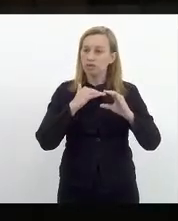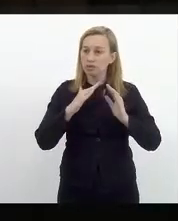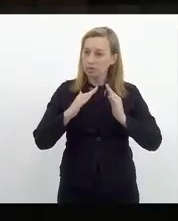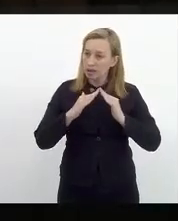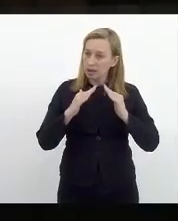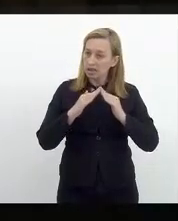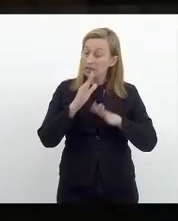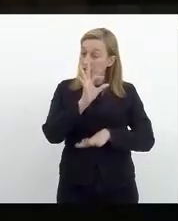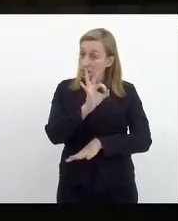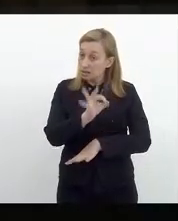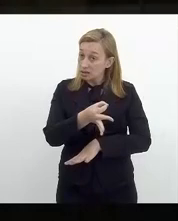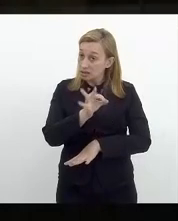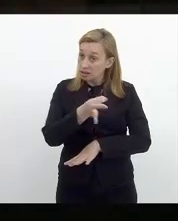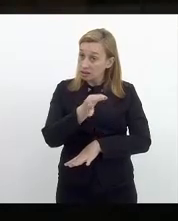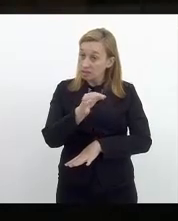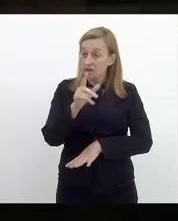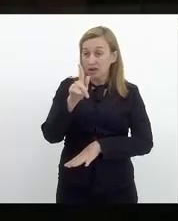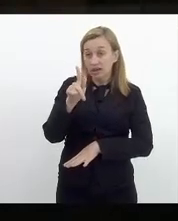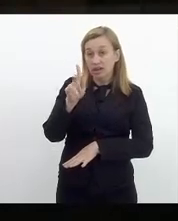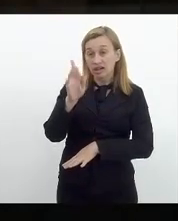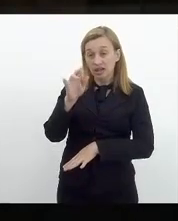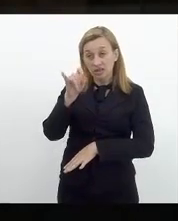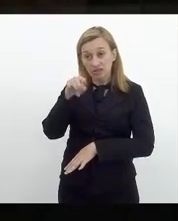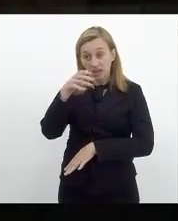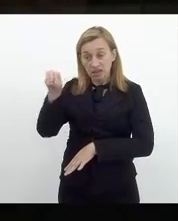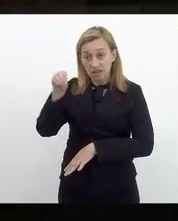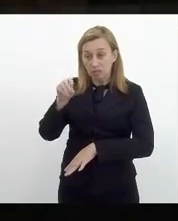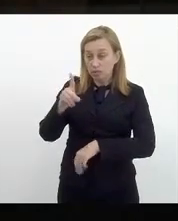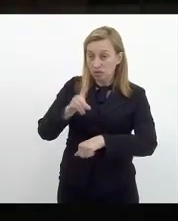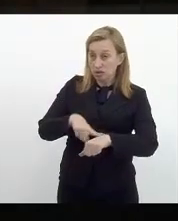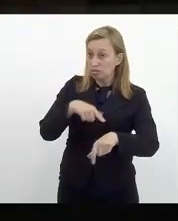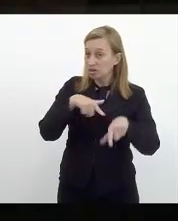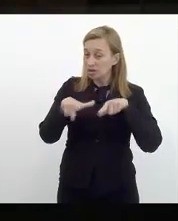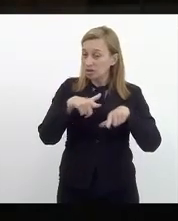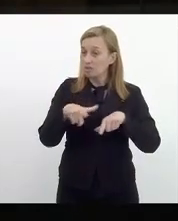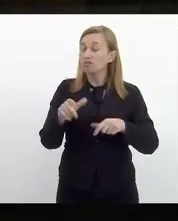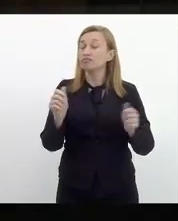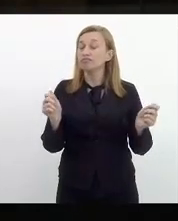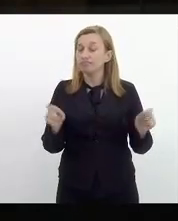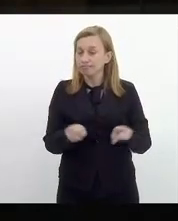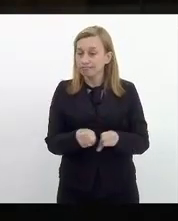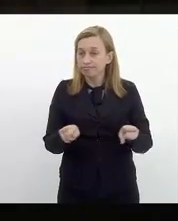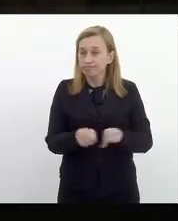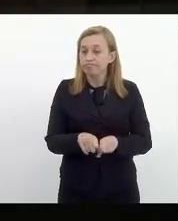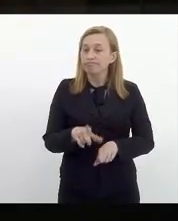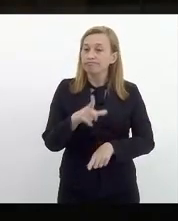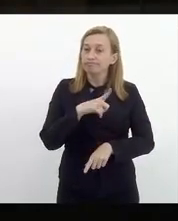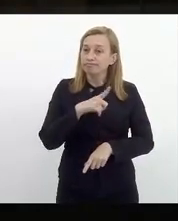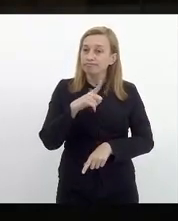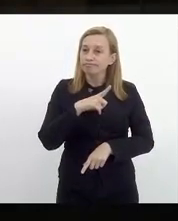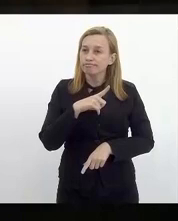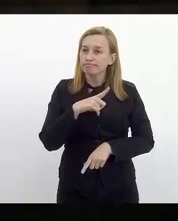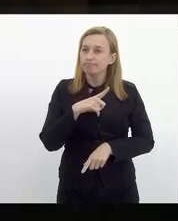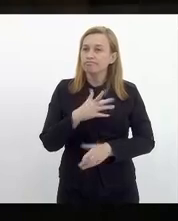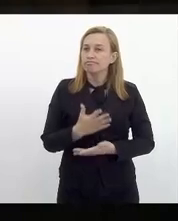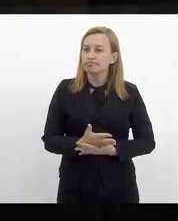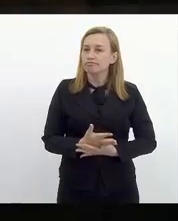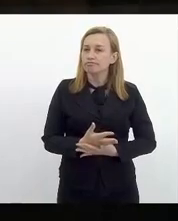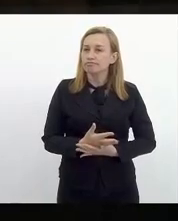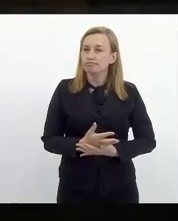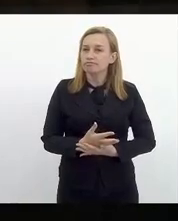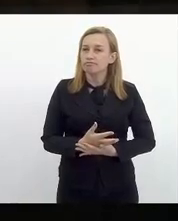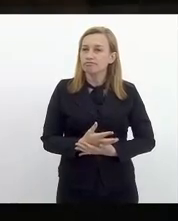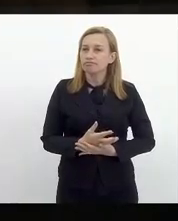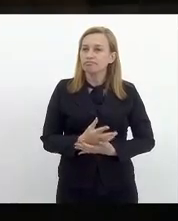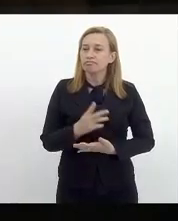certamente essa gratificação por tempo de serviço tu também terá essas esses adendos